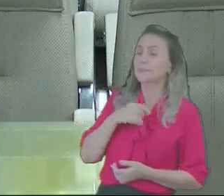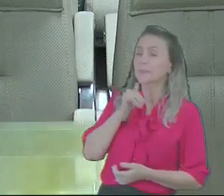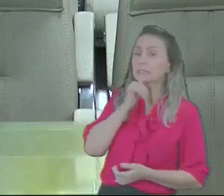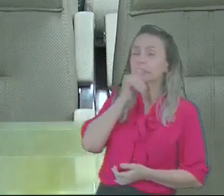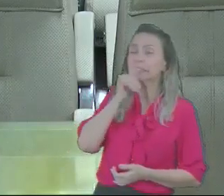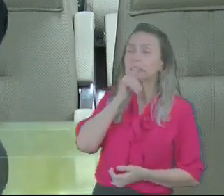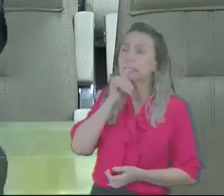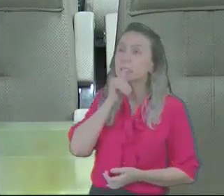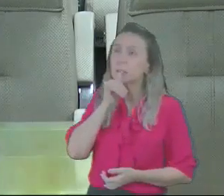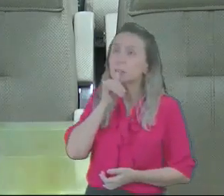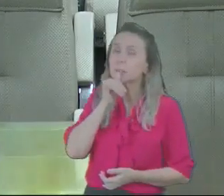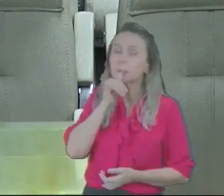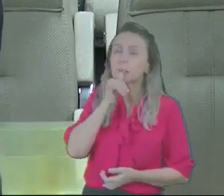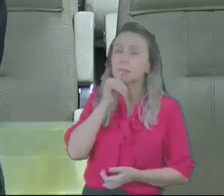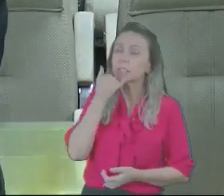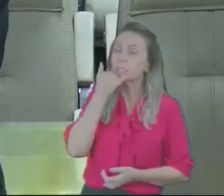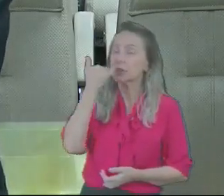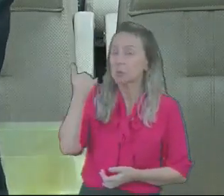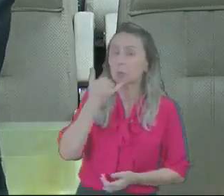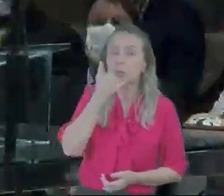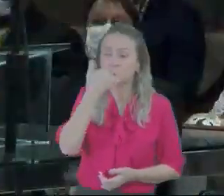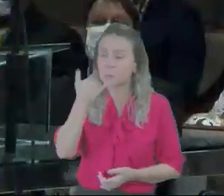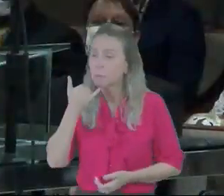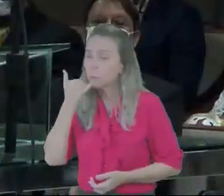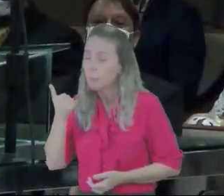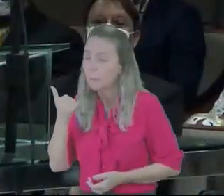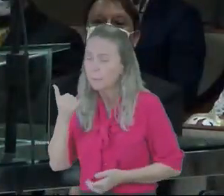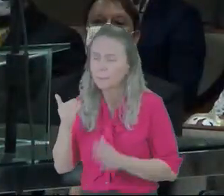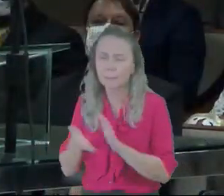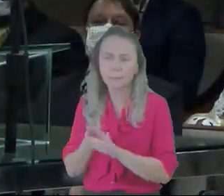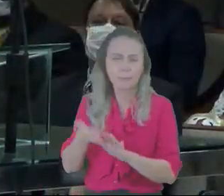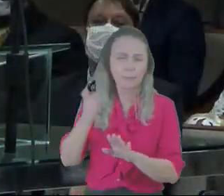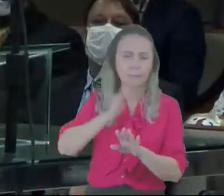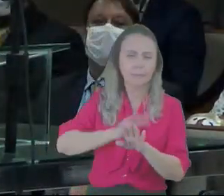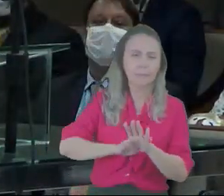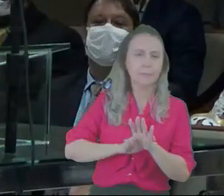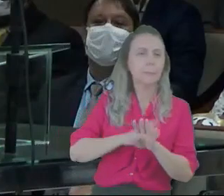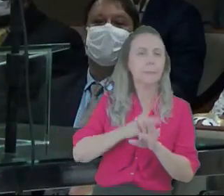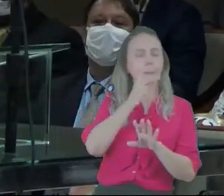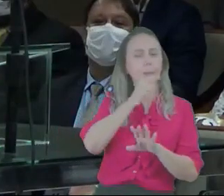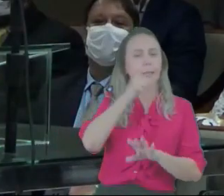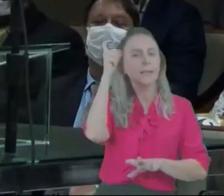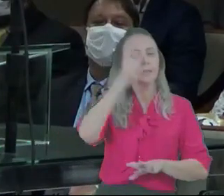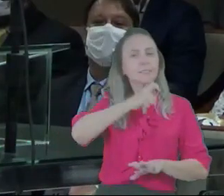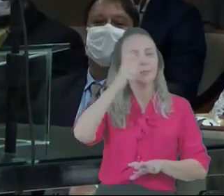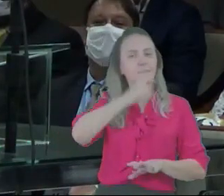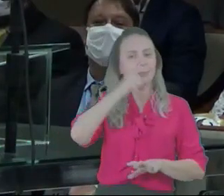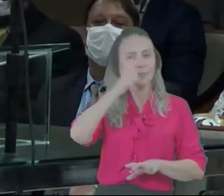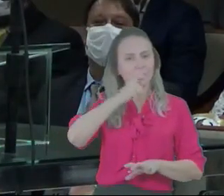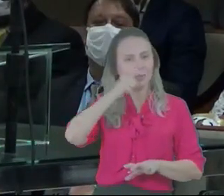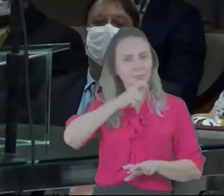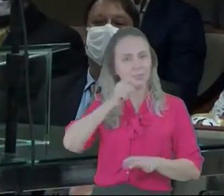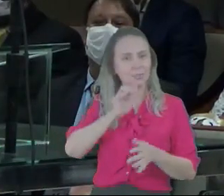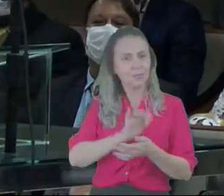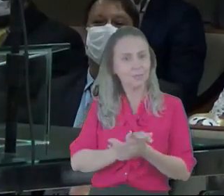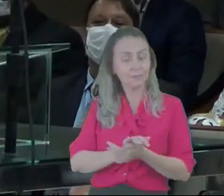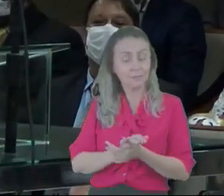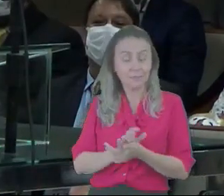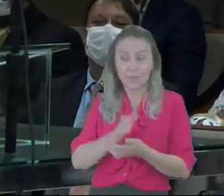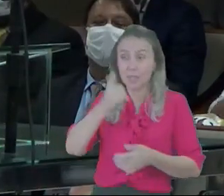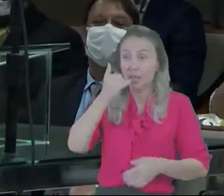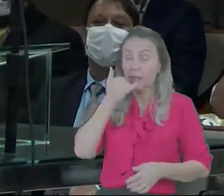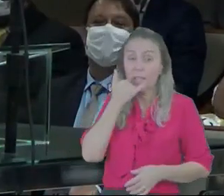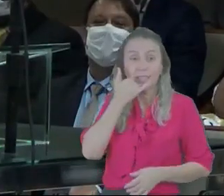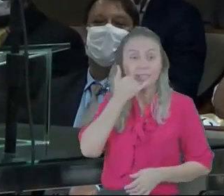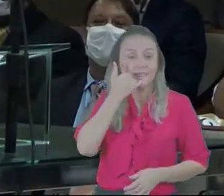de mentira Quem dá desculpa irmãos tá me entendem Mouse a desculpa Na verdade é um pretexto para não